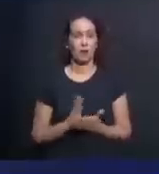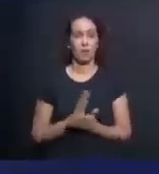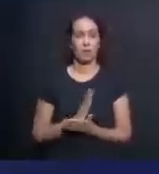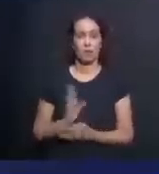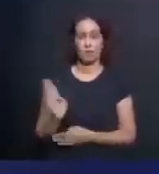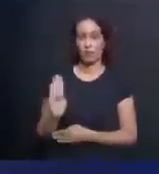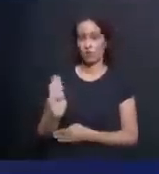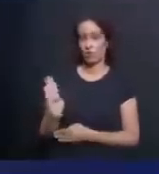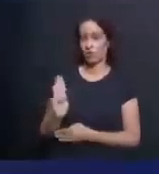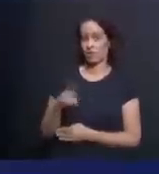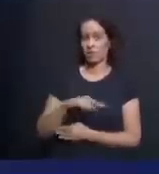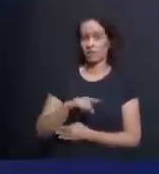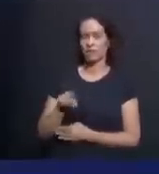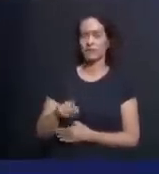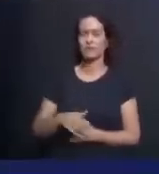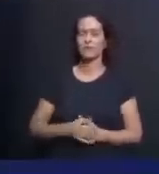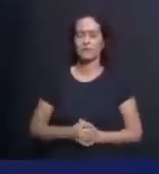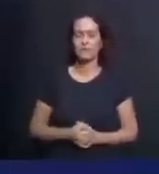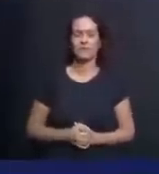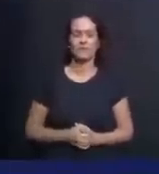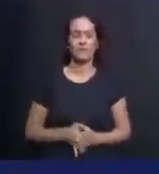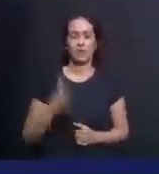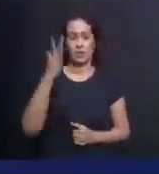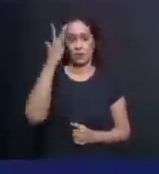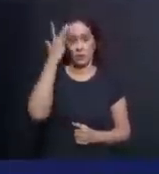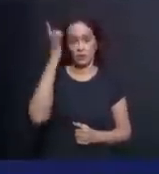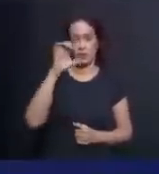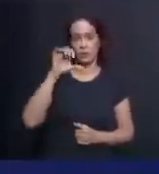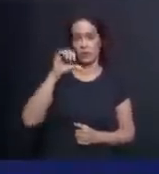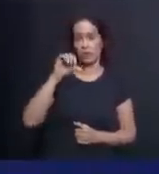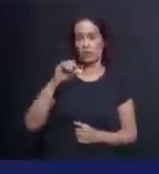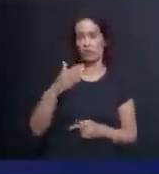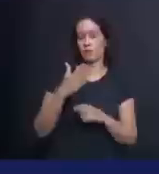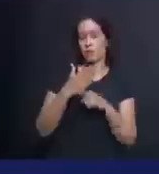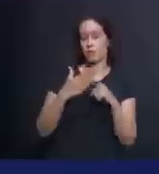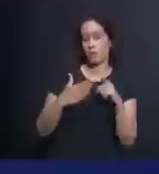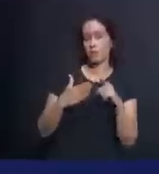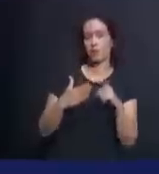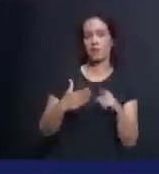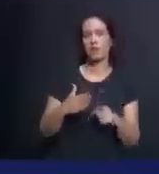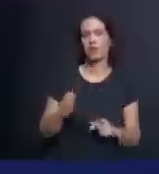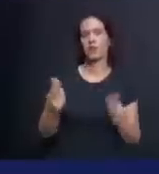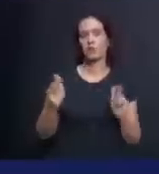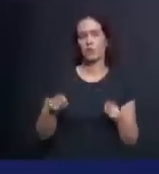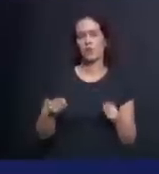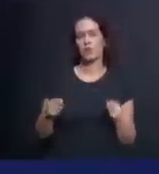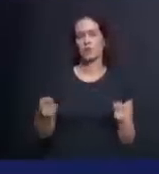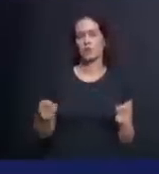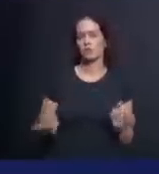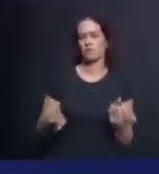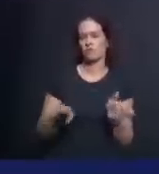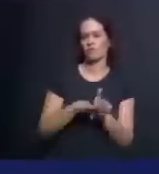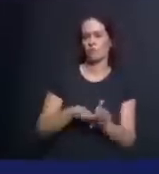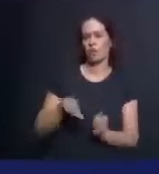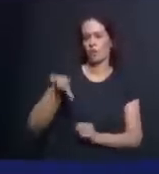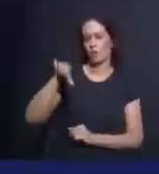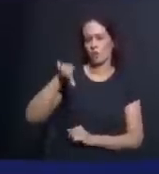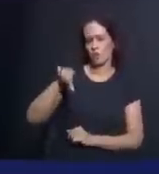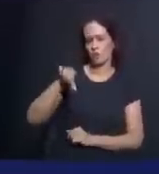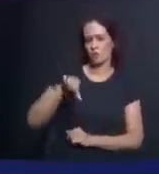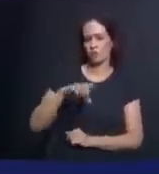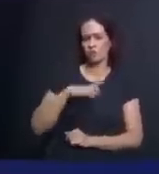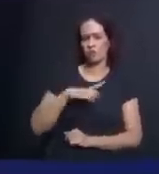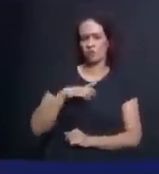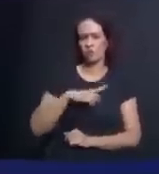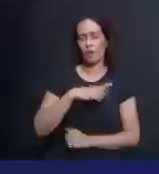verdade? Gente, amanhã, 9:30 da manhã, nós queremos... Já pode chegar mais cedo, 9 horas. Nós vamos ter muita coisa bacana